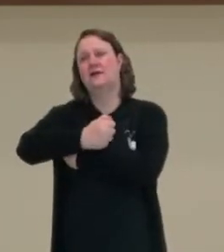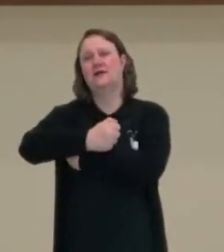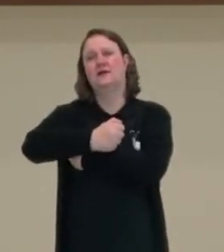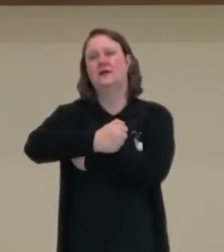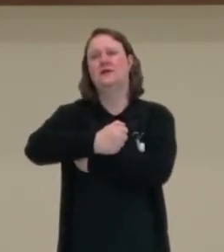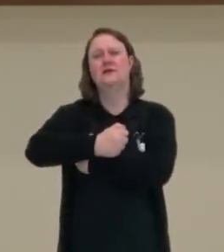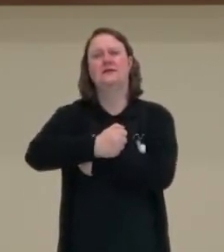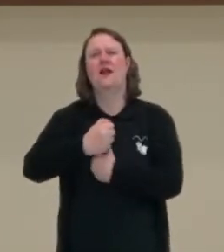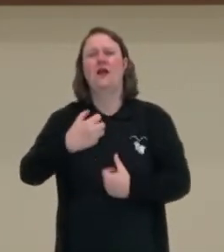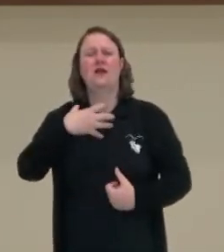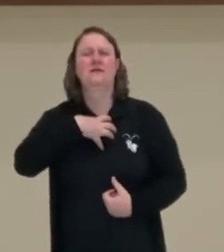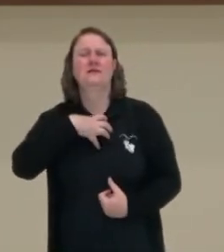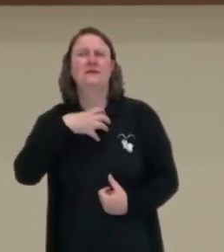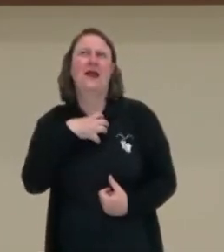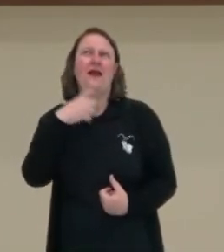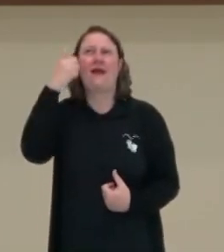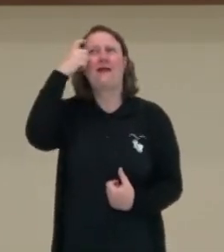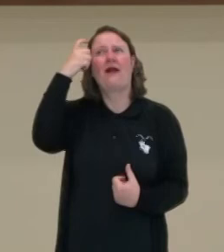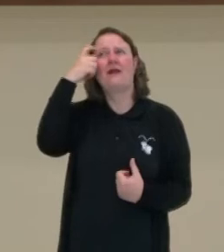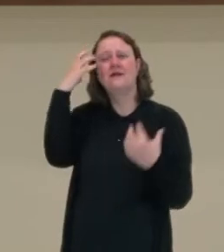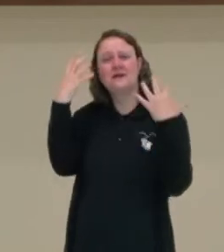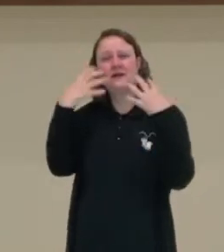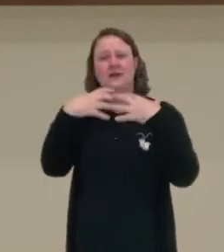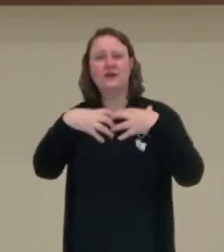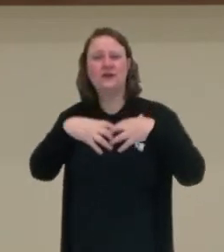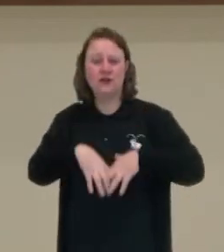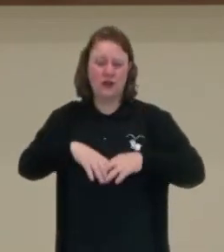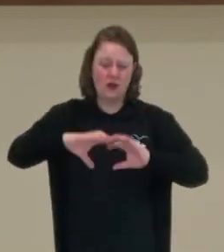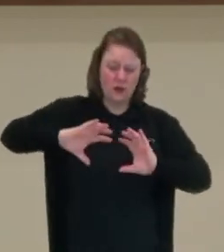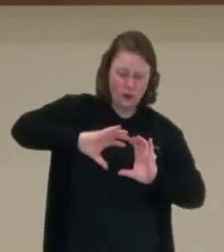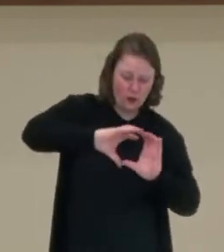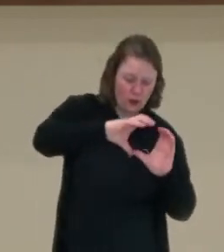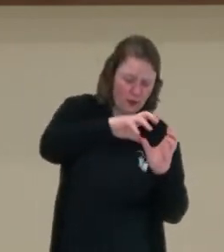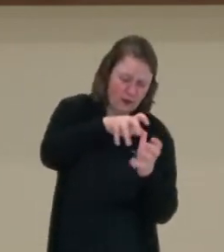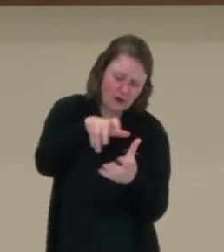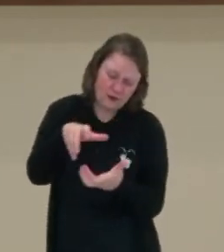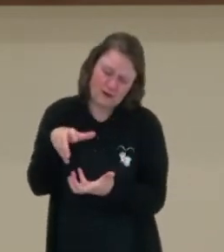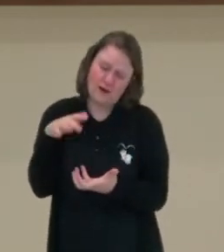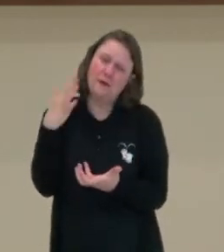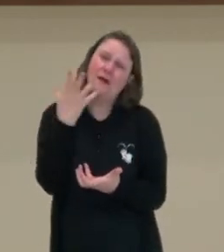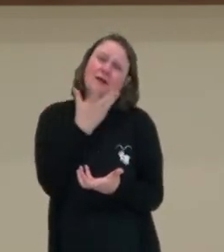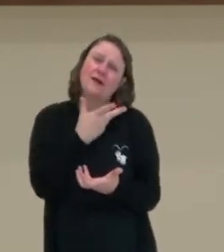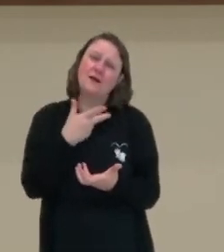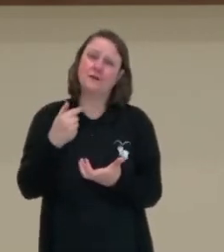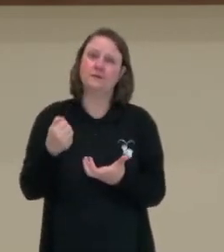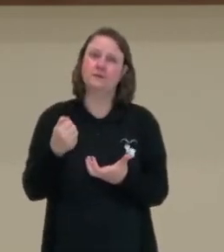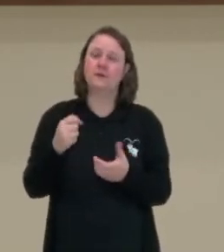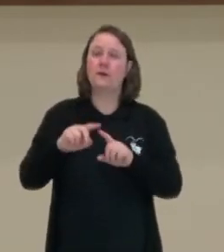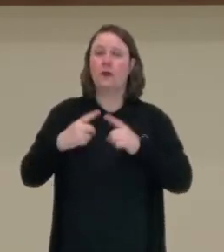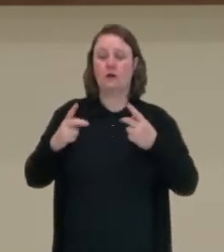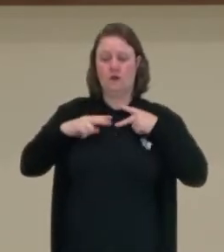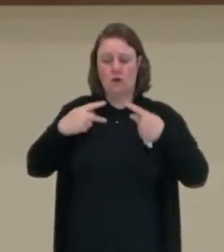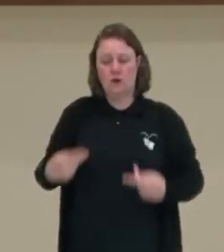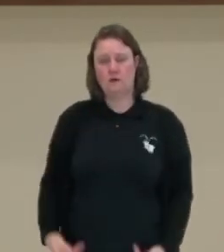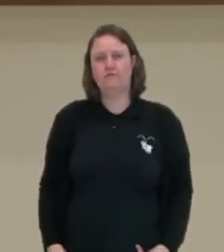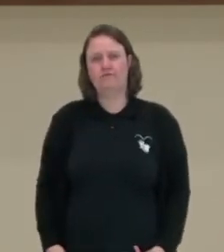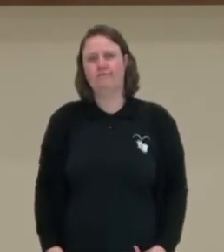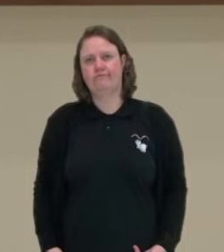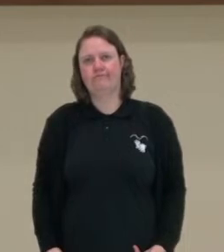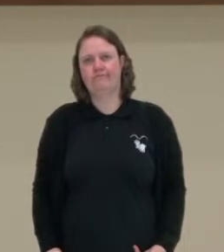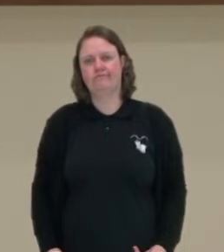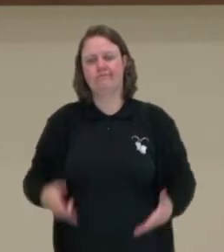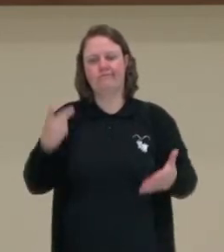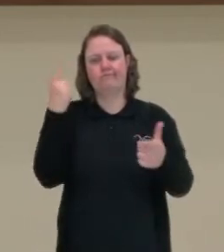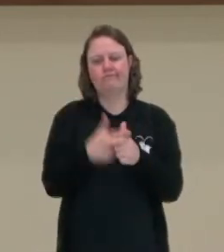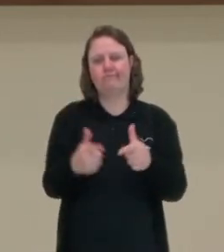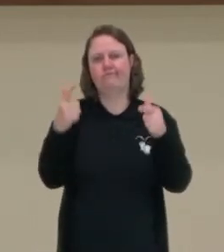planeta Terra, e que aos poucos o homem está achando formas de prejudicar o meio ambiente? Qual o